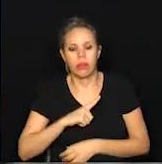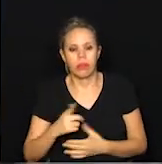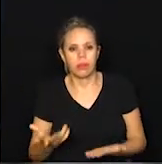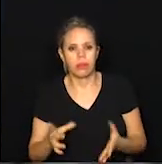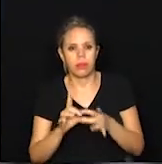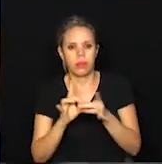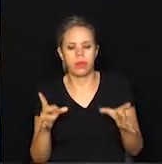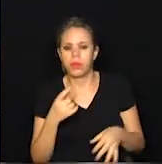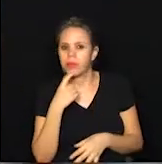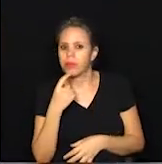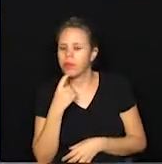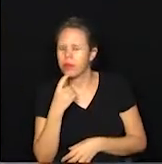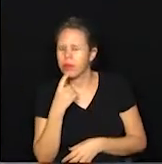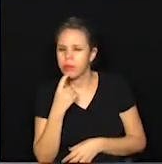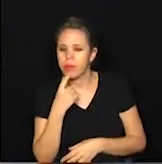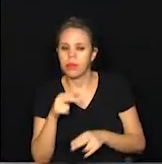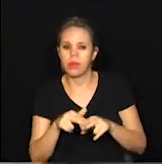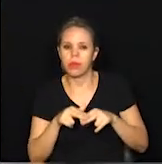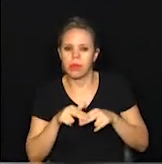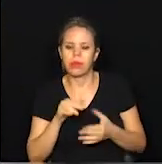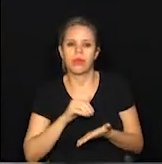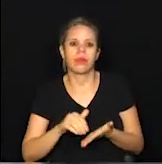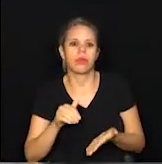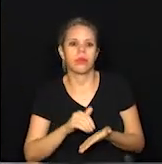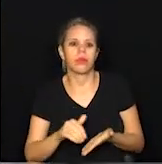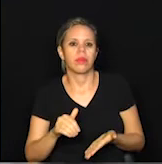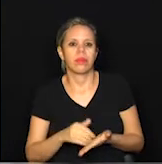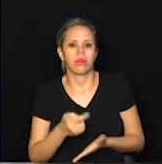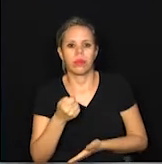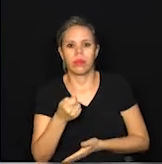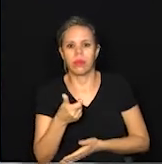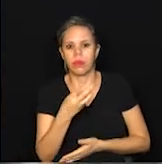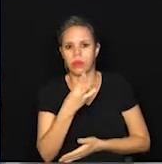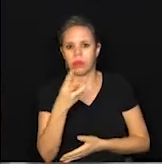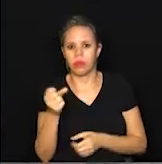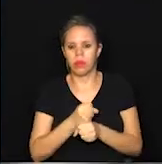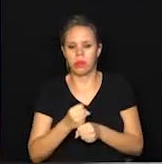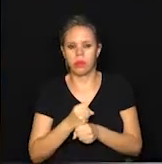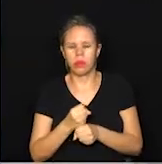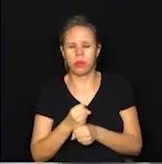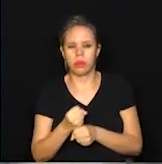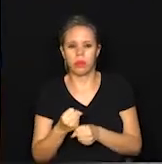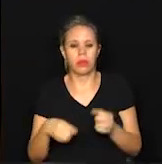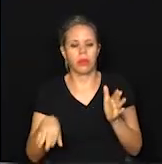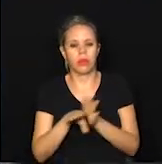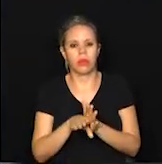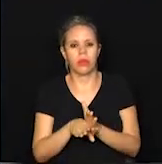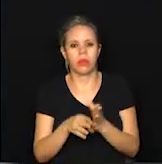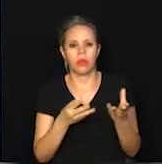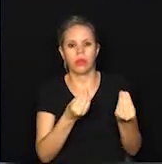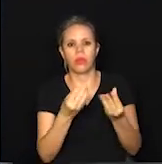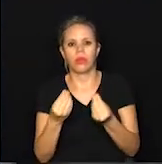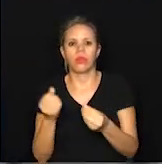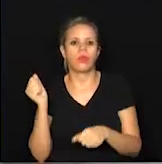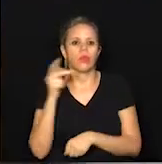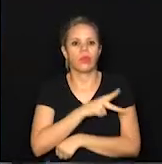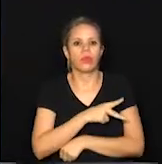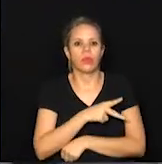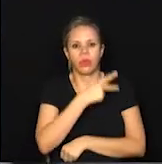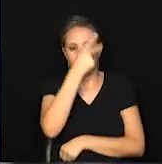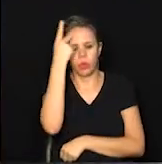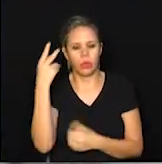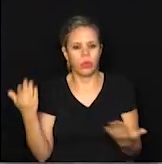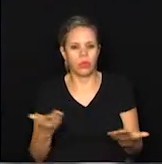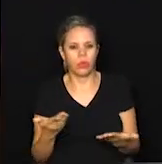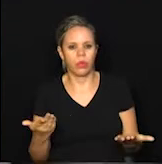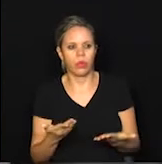disponível em Campinas, devido a ser uma secretaria com quase 30 anos, e veio muitos aposentando, hoje nós devemos